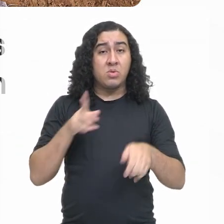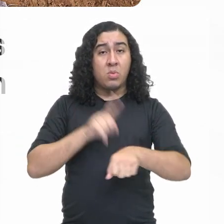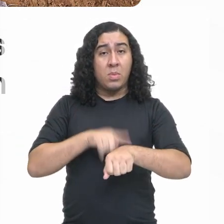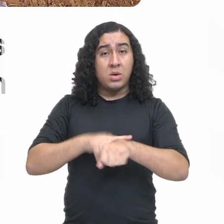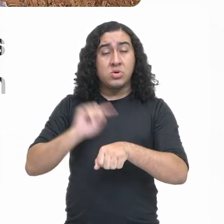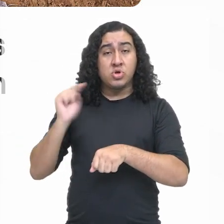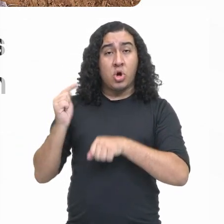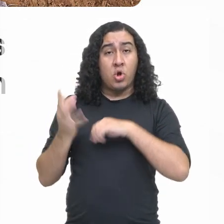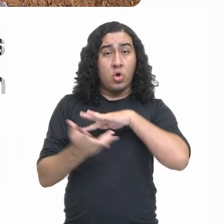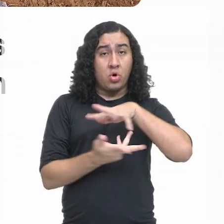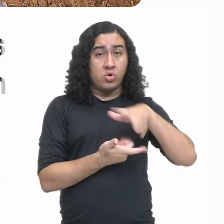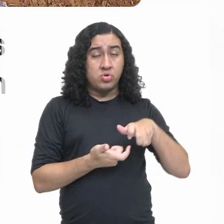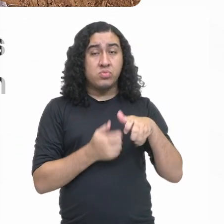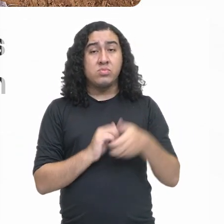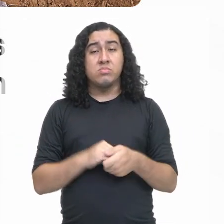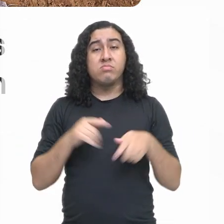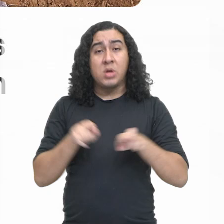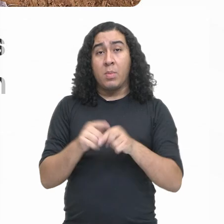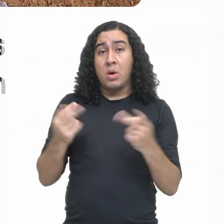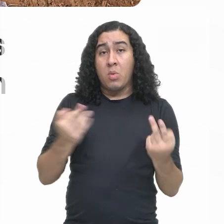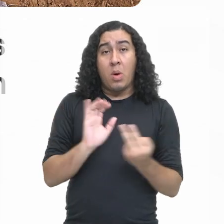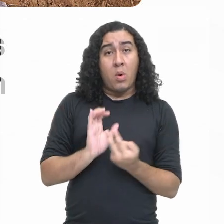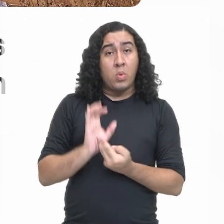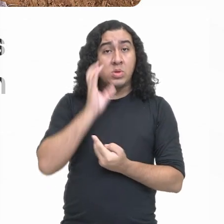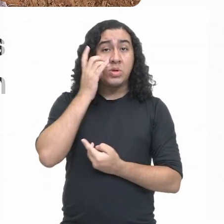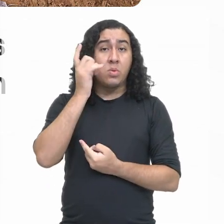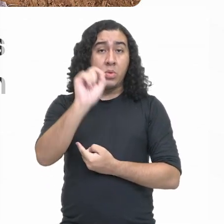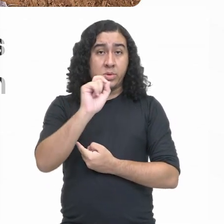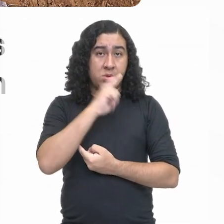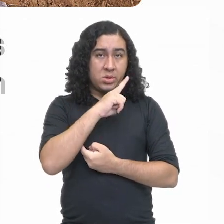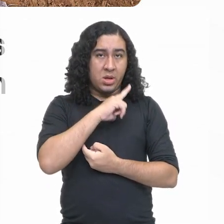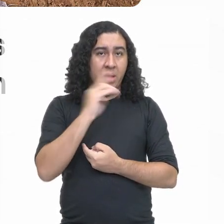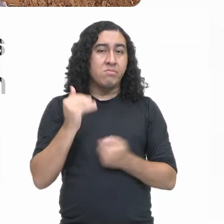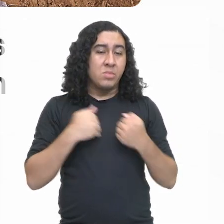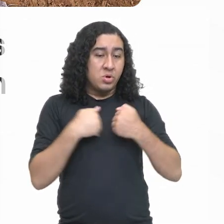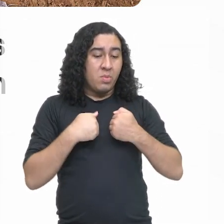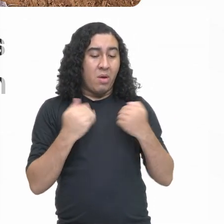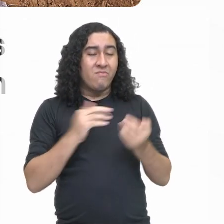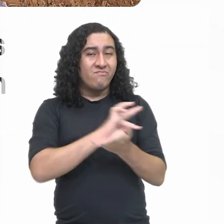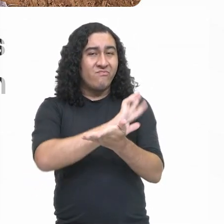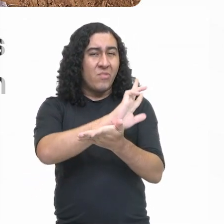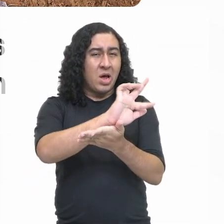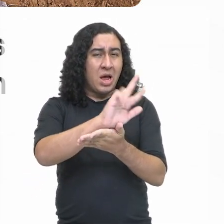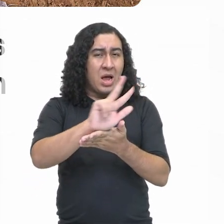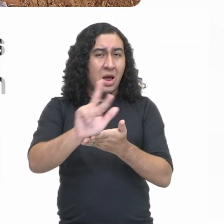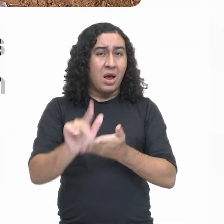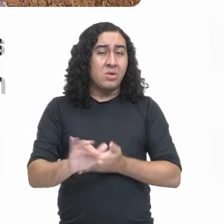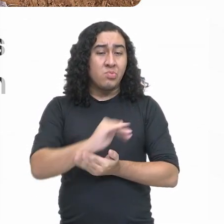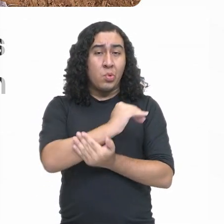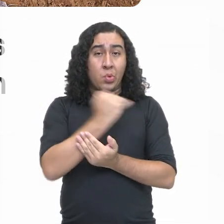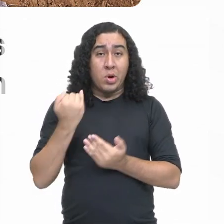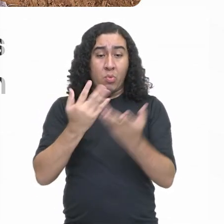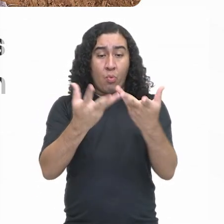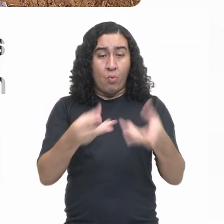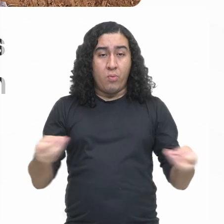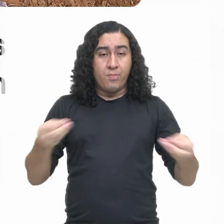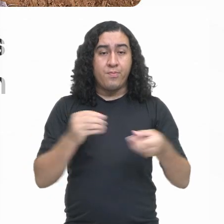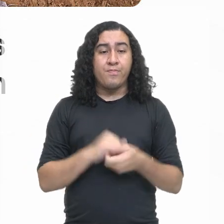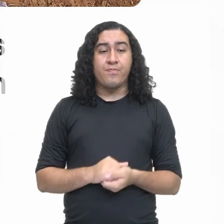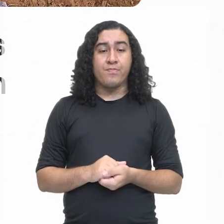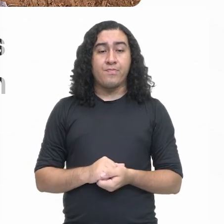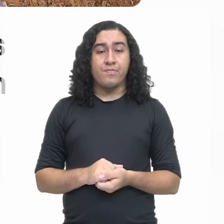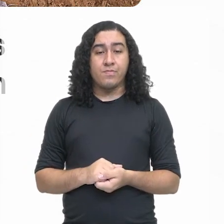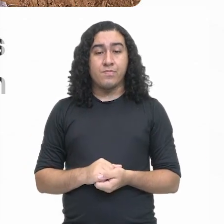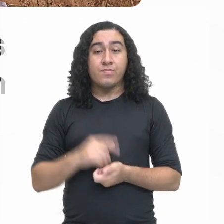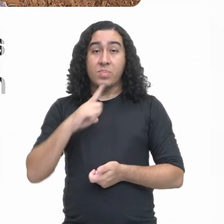geológico, assim como ocorreram eventos de extinção em massa. Então, essas grandes extinções, nós